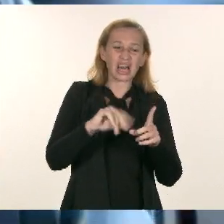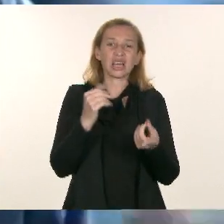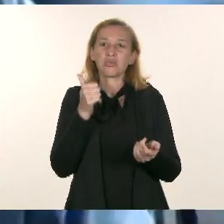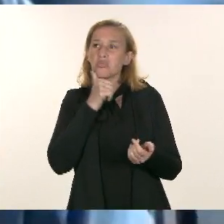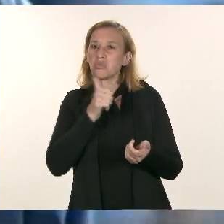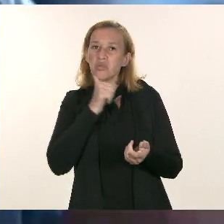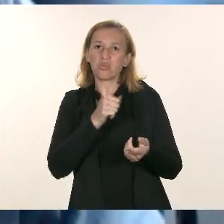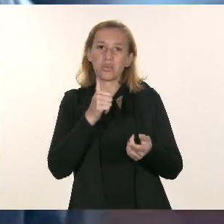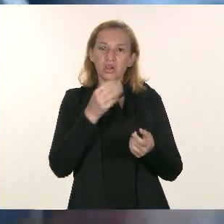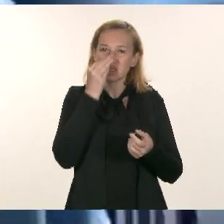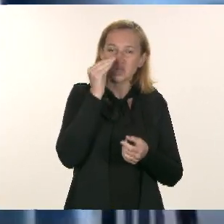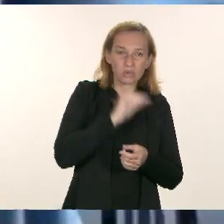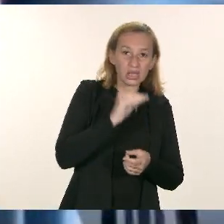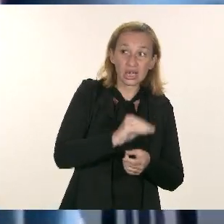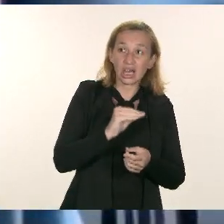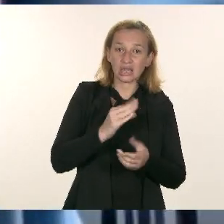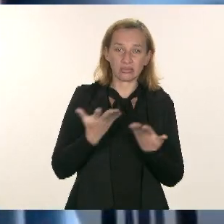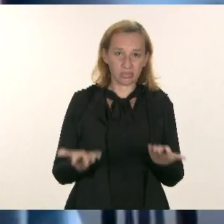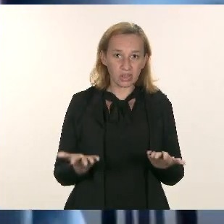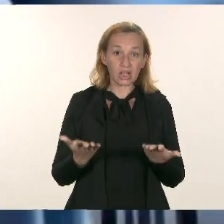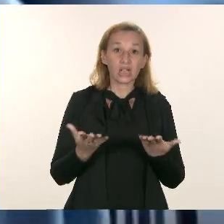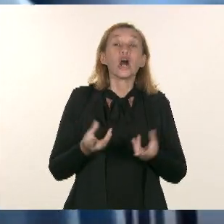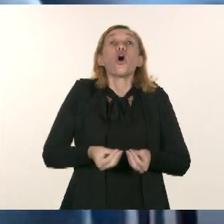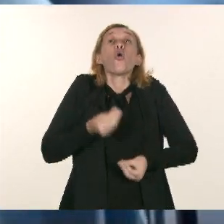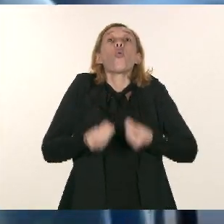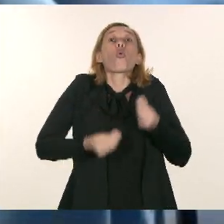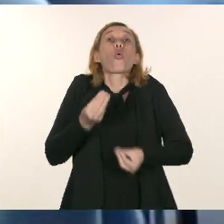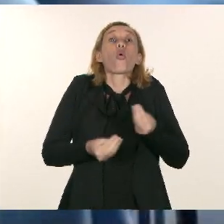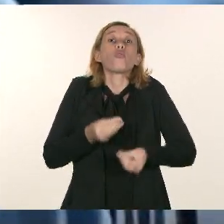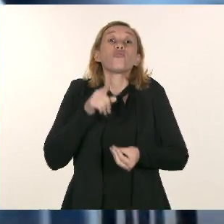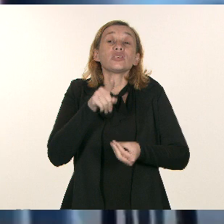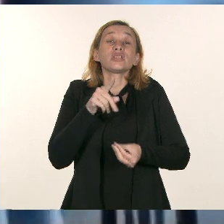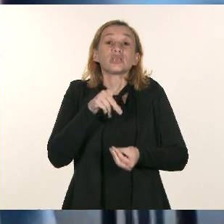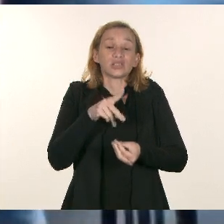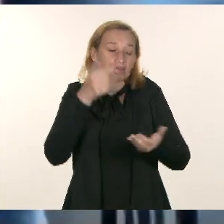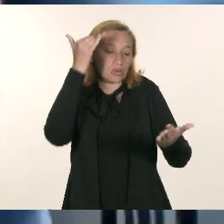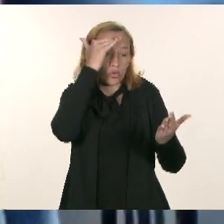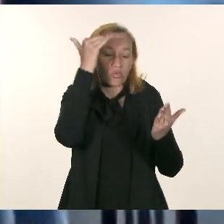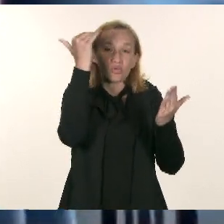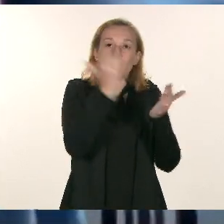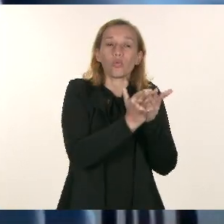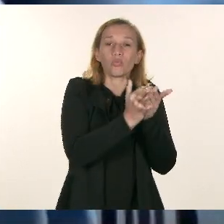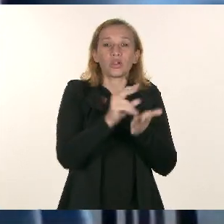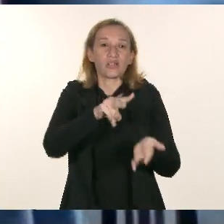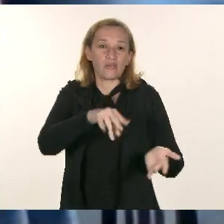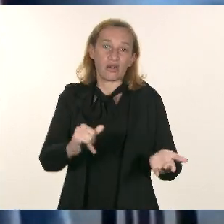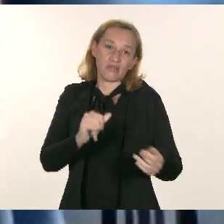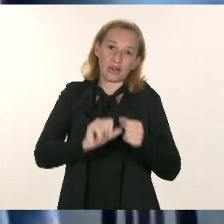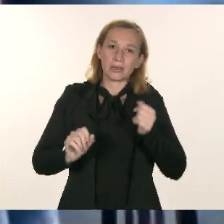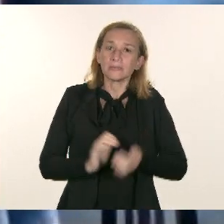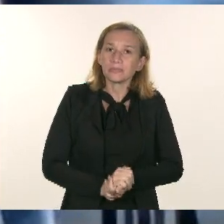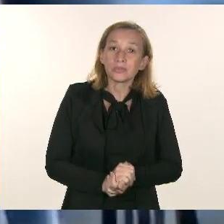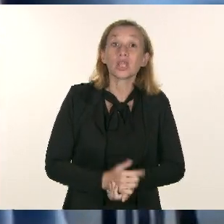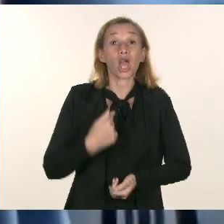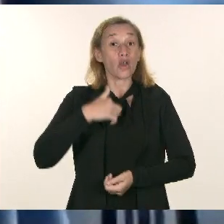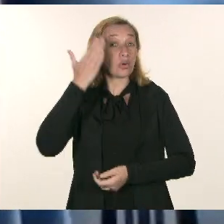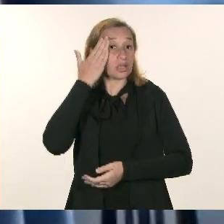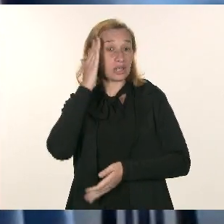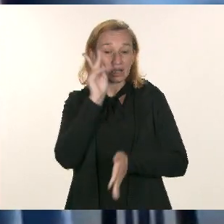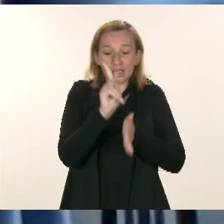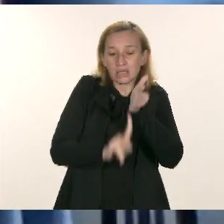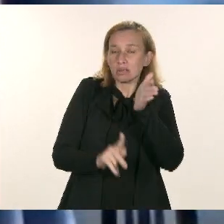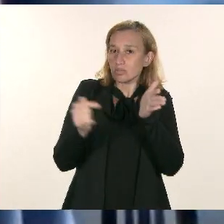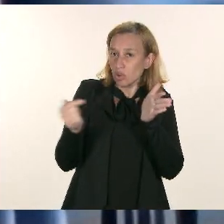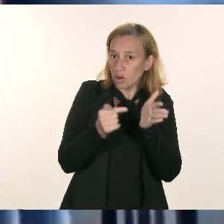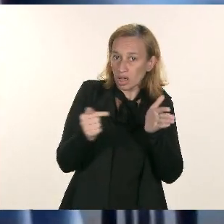para garantir que isso não seja letra morta? Então, eu entendo que esse programa e esse